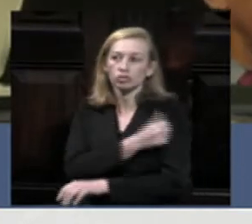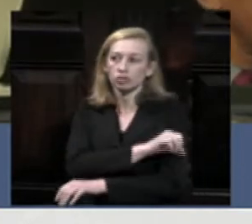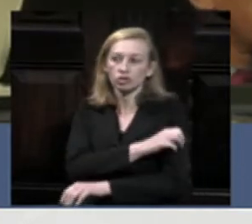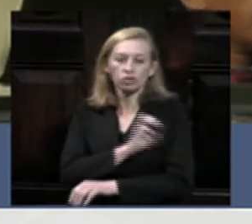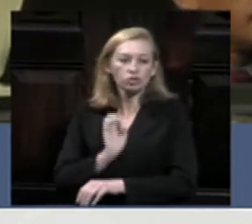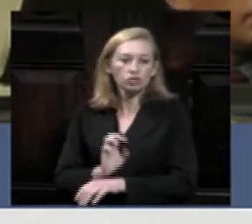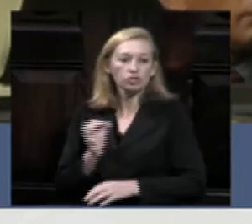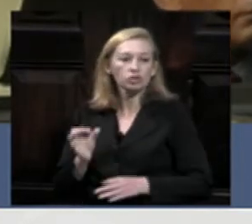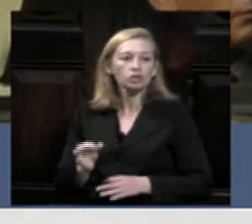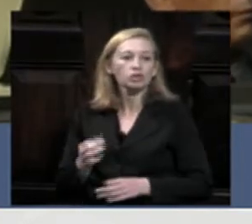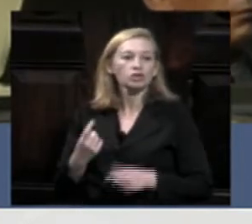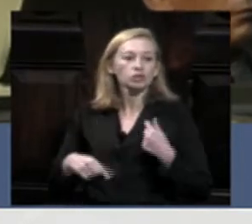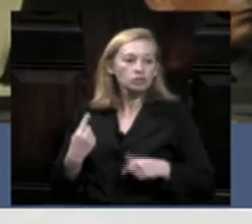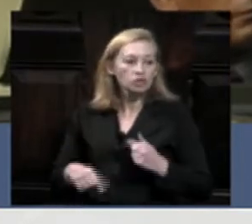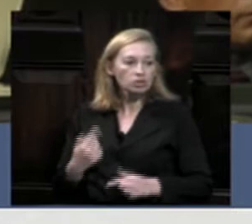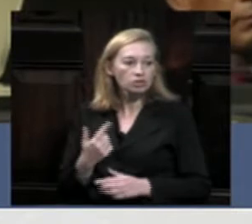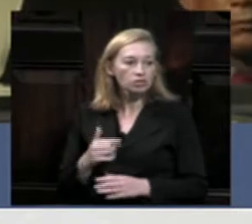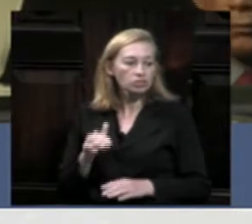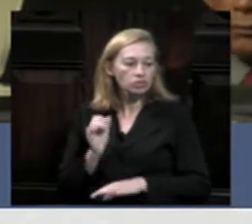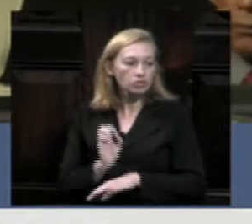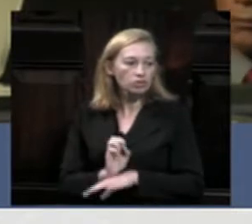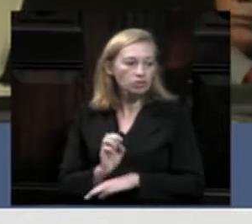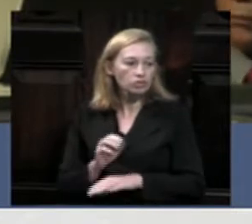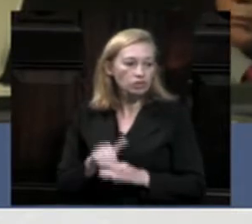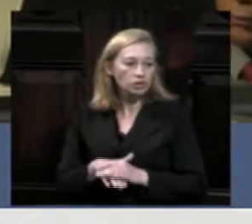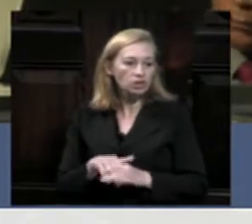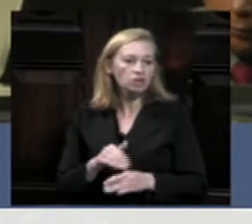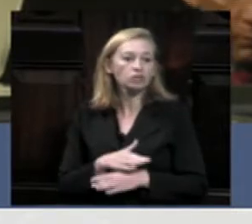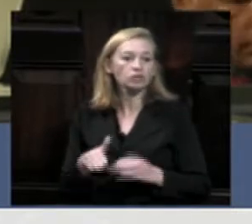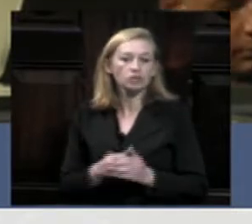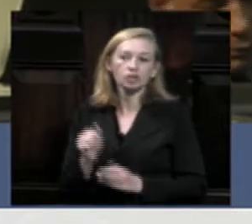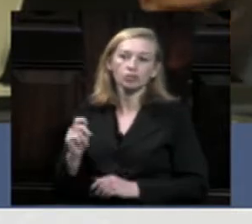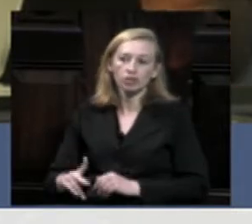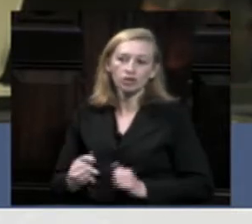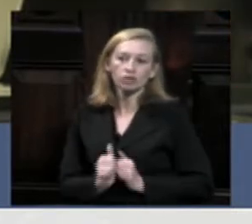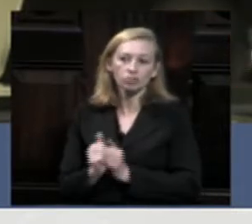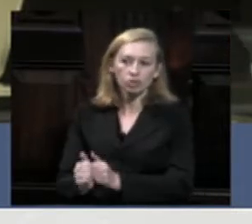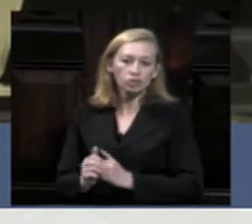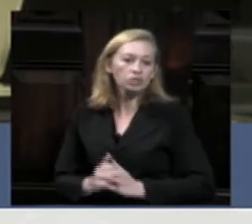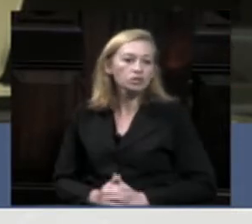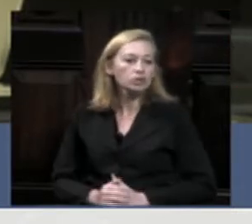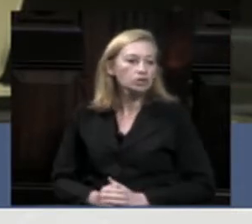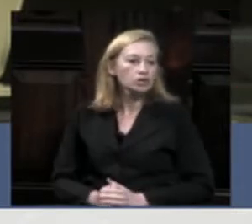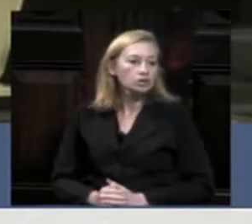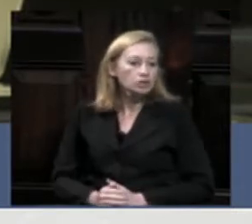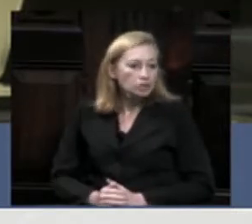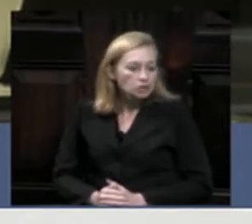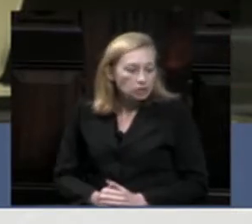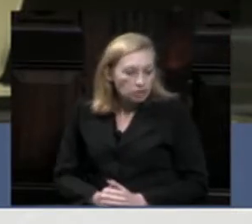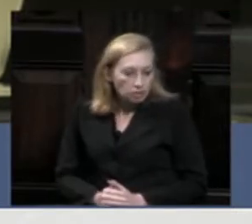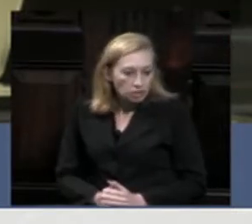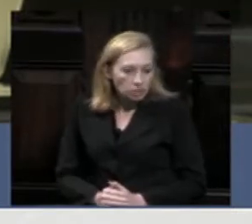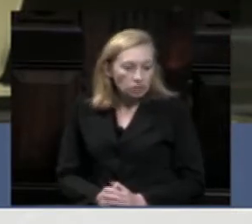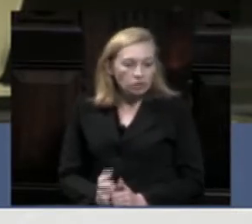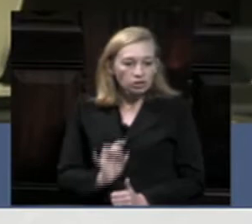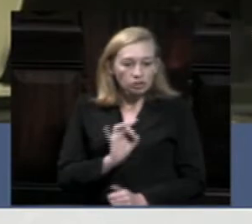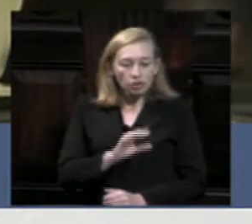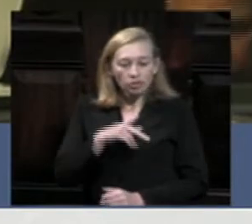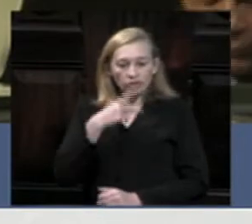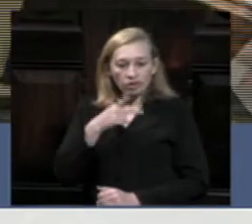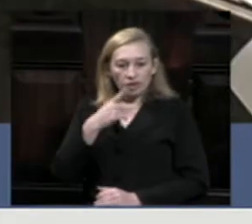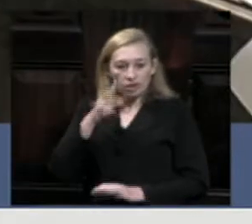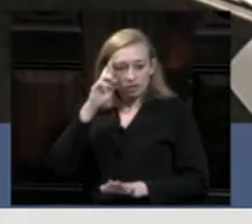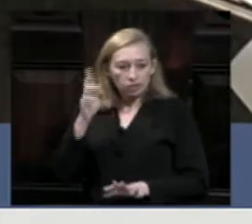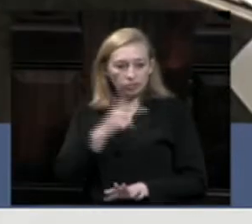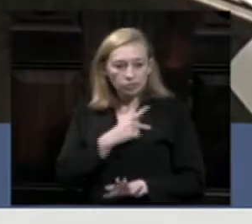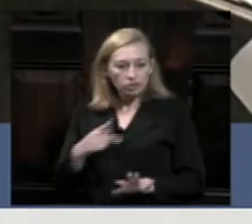havendo que queira discutir, encerrada a discussão, em votação, os senhores que aprovam nessa comissão, aprovado, vai autógrafo. Só um instante, senhor presidente, só para registrar a